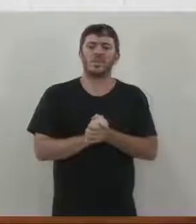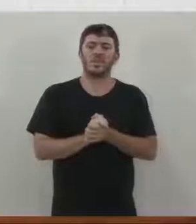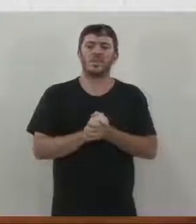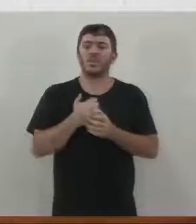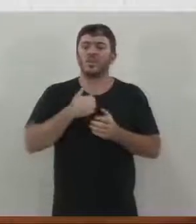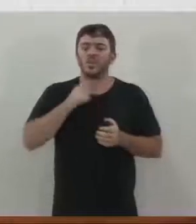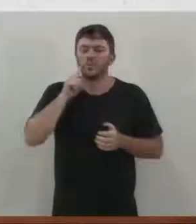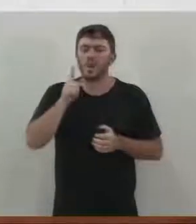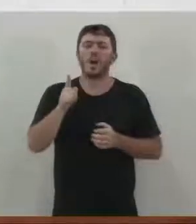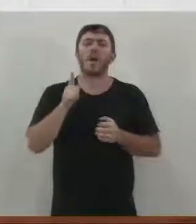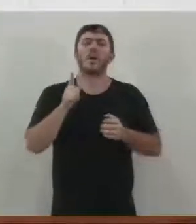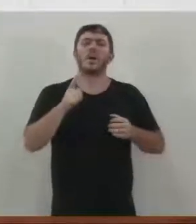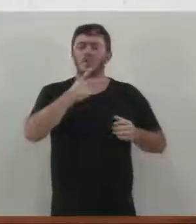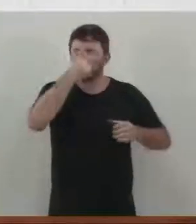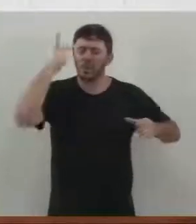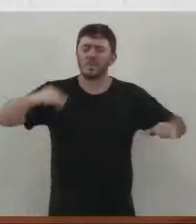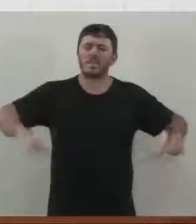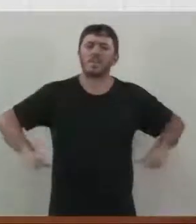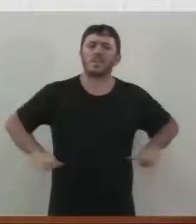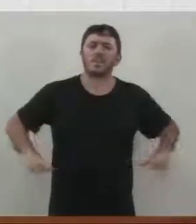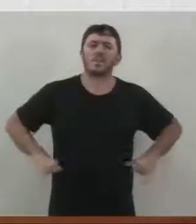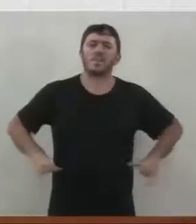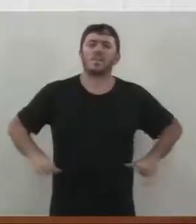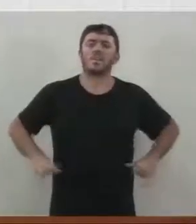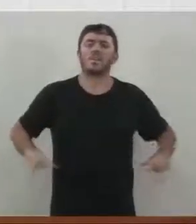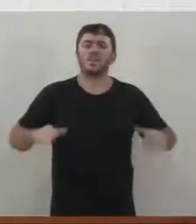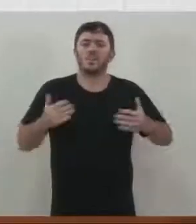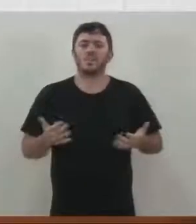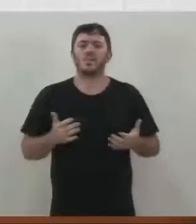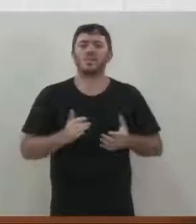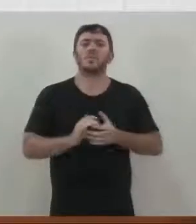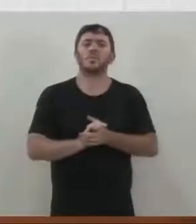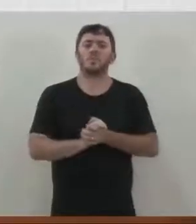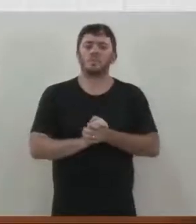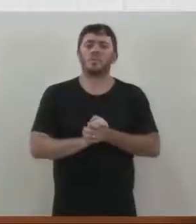pessoas sofrendo por causa desse mal que assola a sociedade.